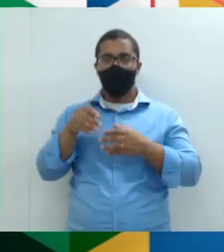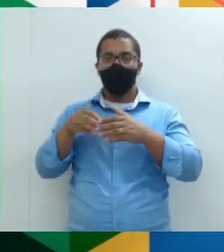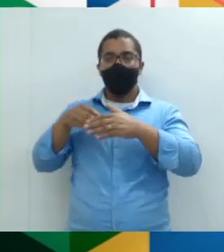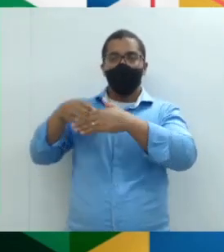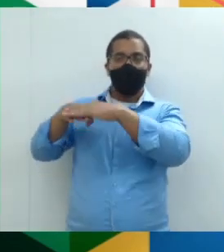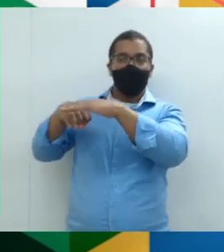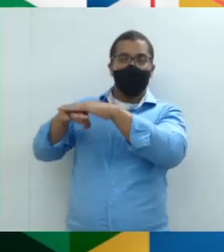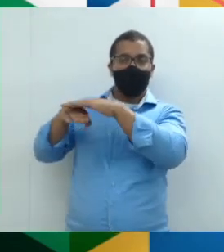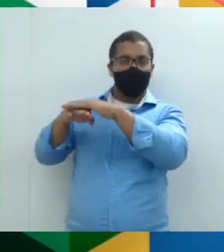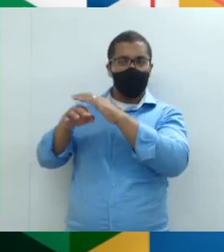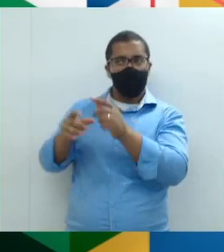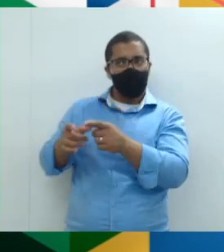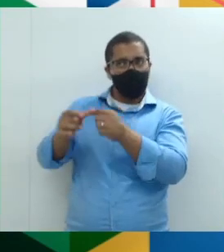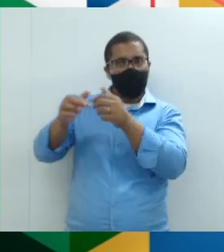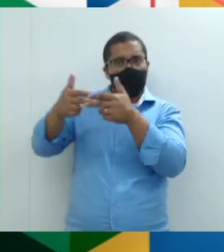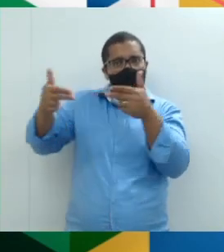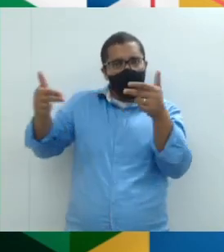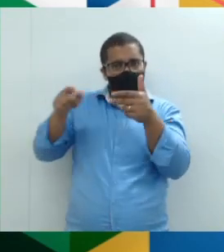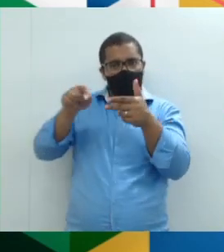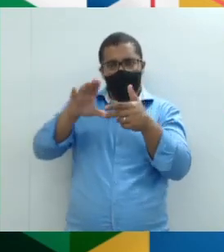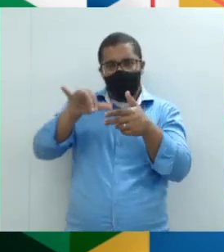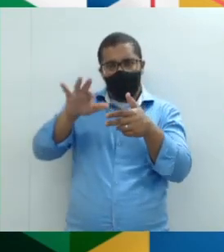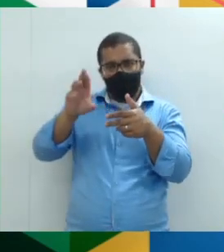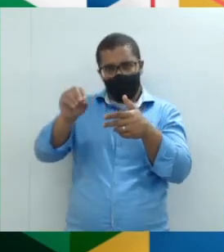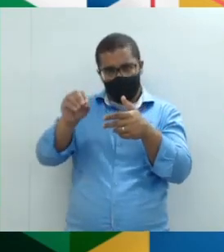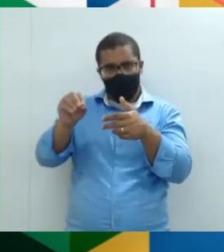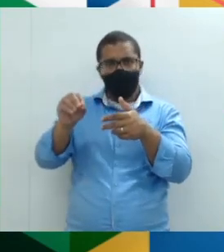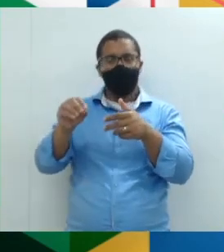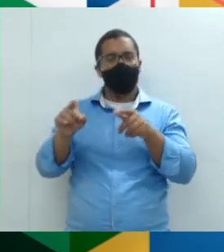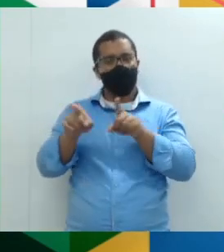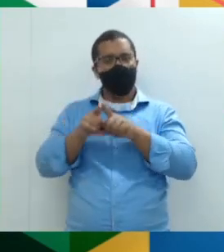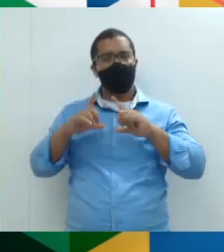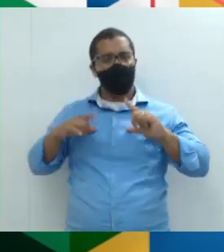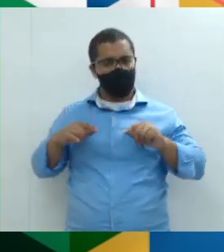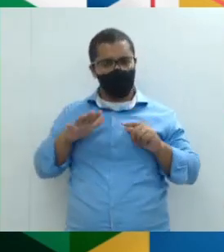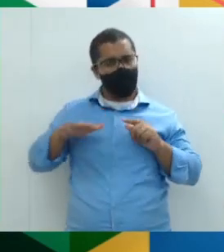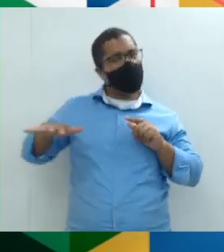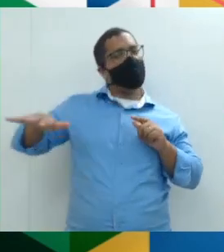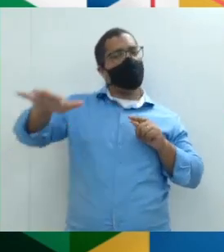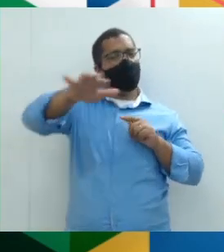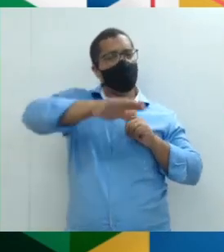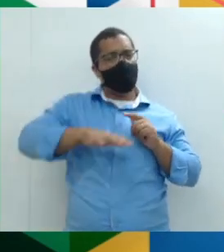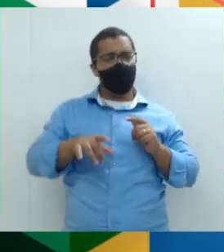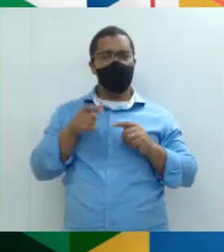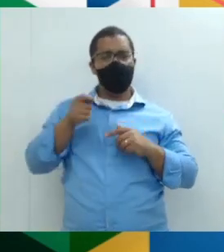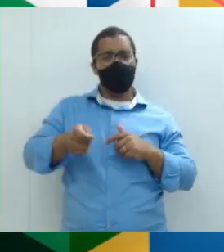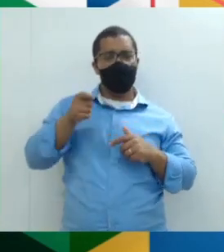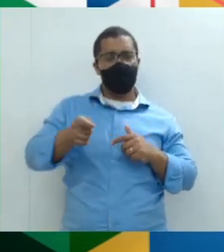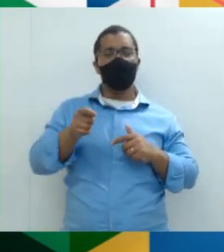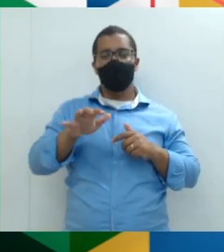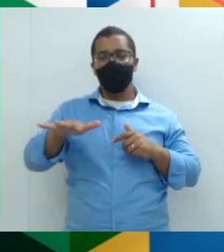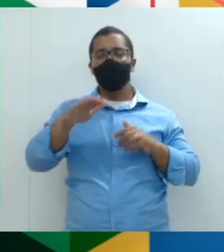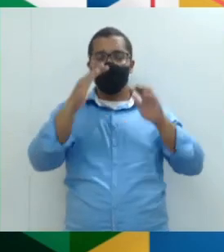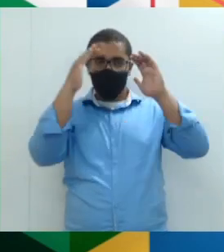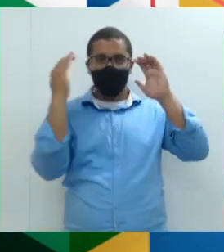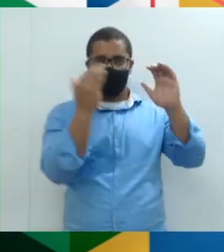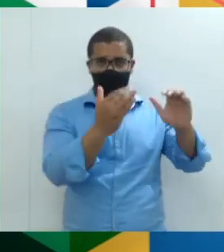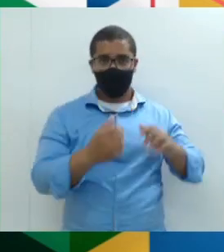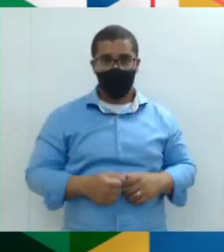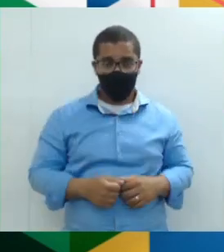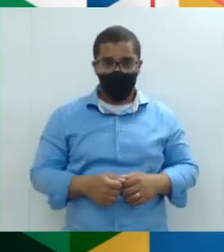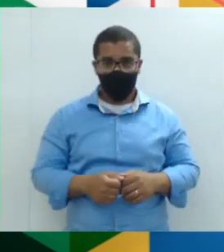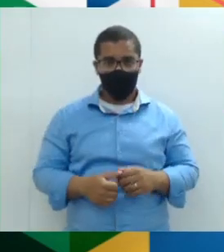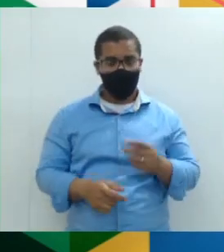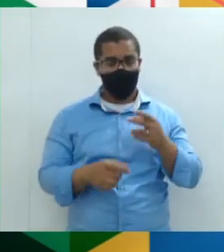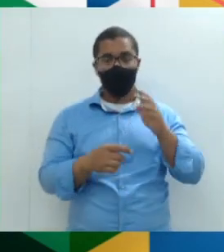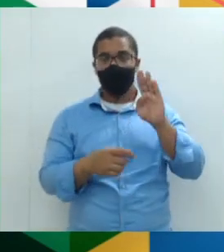de capital do clero. E entre os judeus, no que rigorosamente foi obedecida. Será? Letra